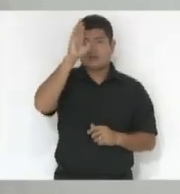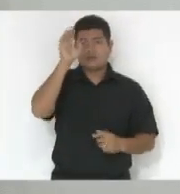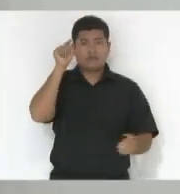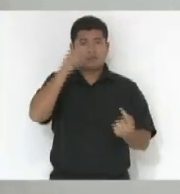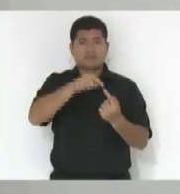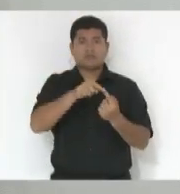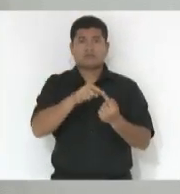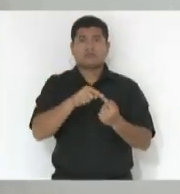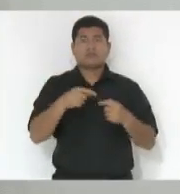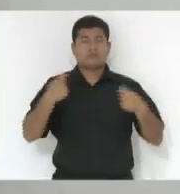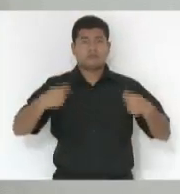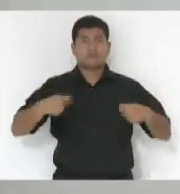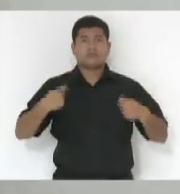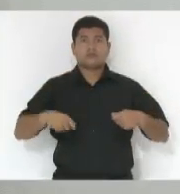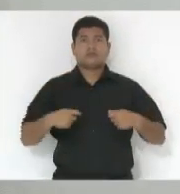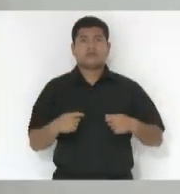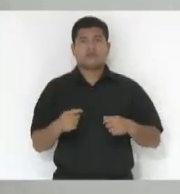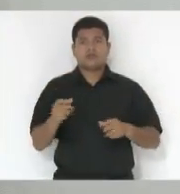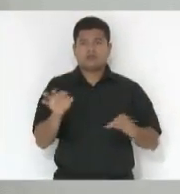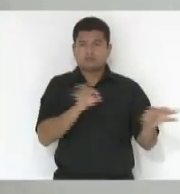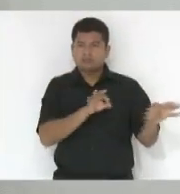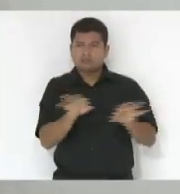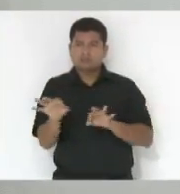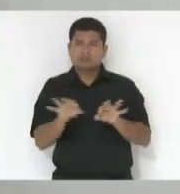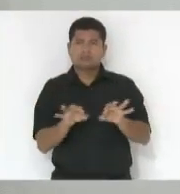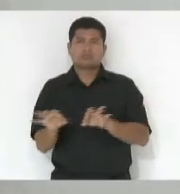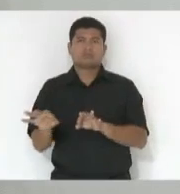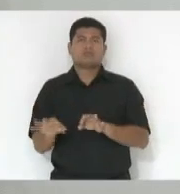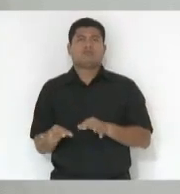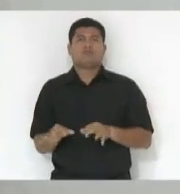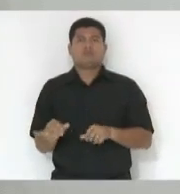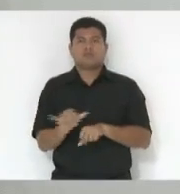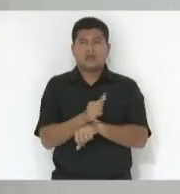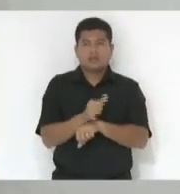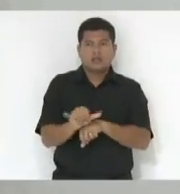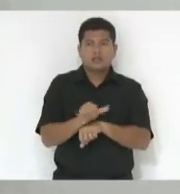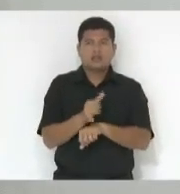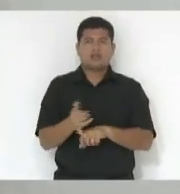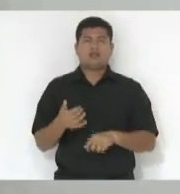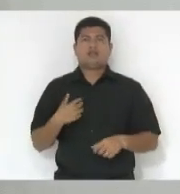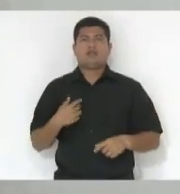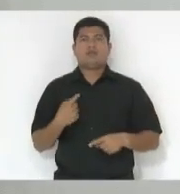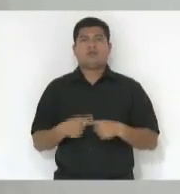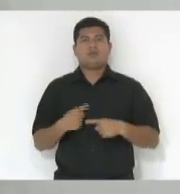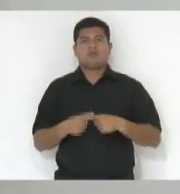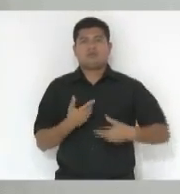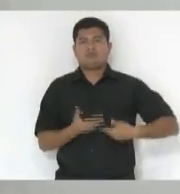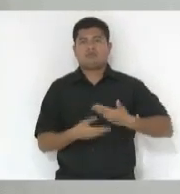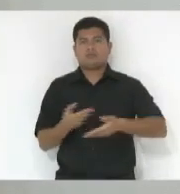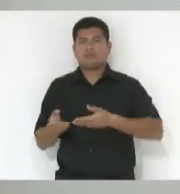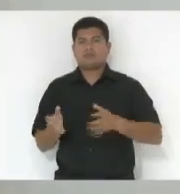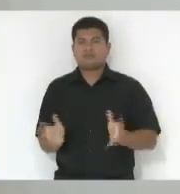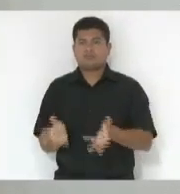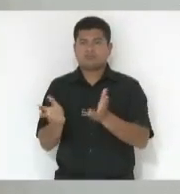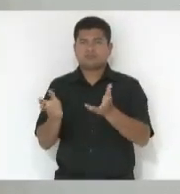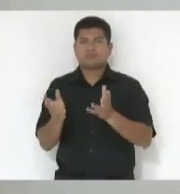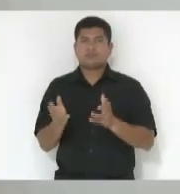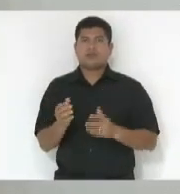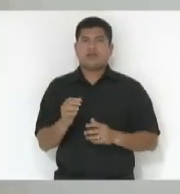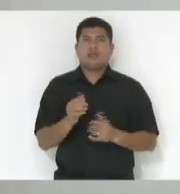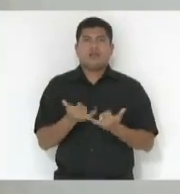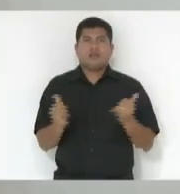objetivo é necessário um bom planejamento. Porque o processo de benefício de projetos de eficiência energética é todo